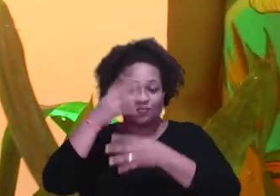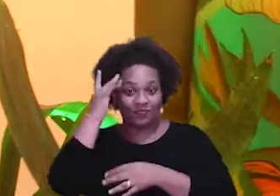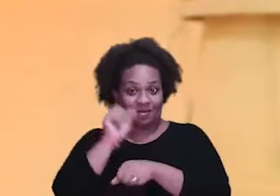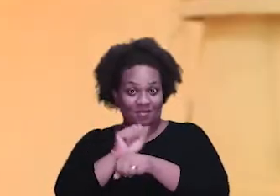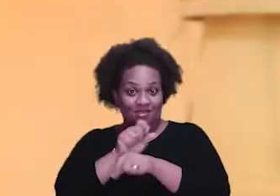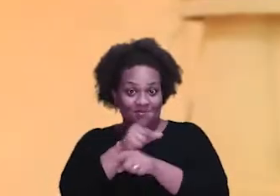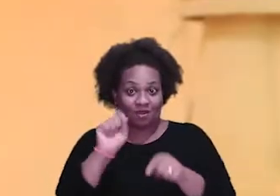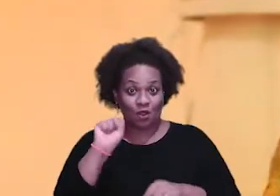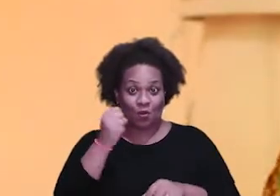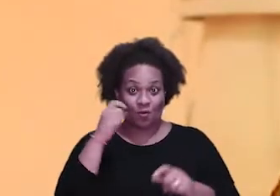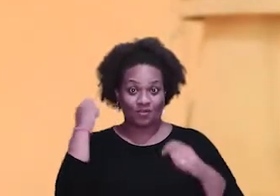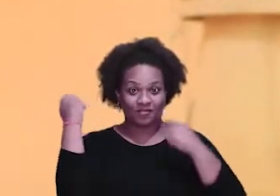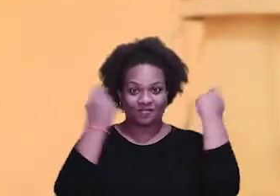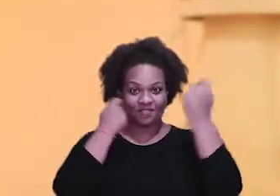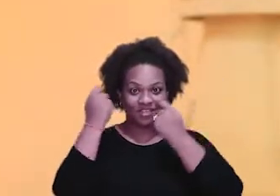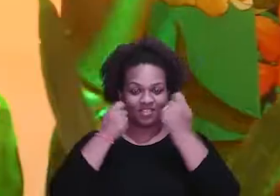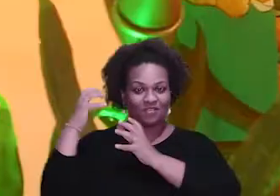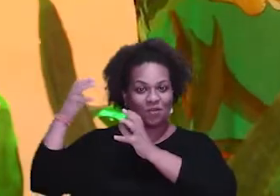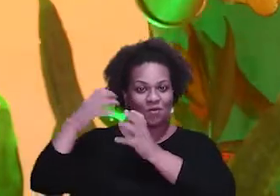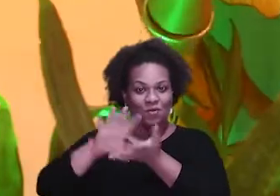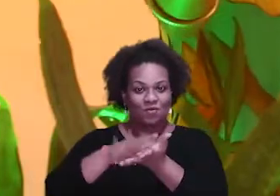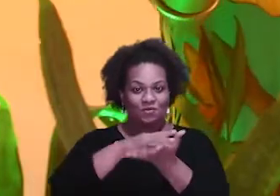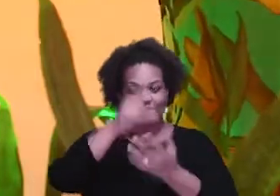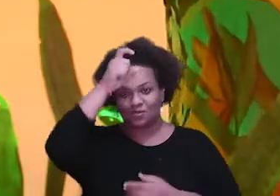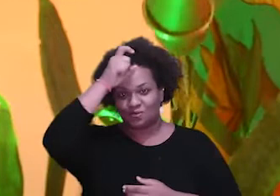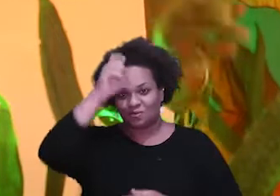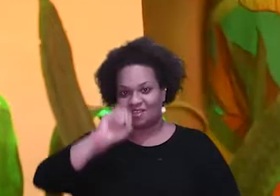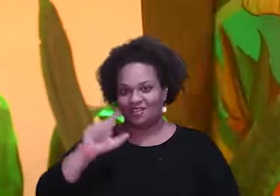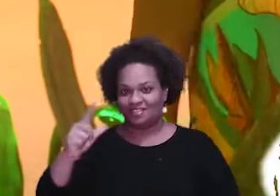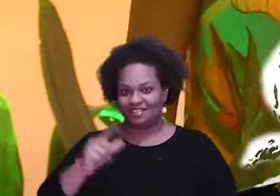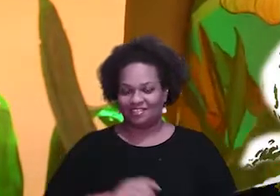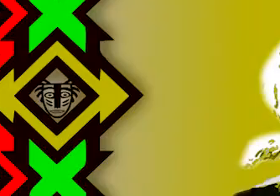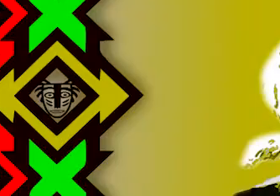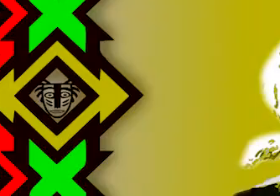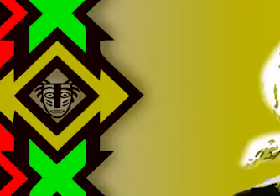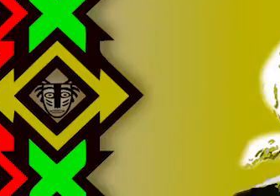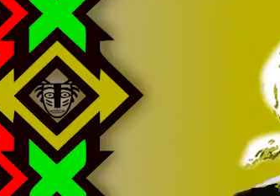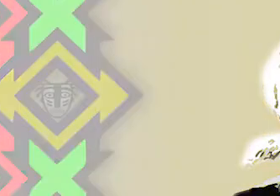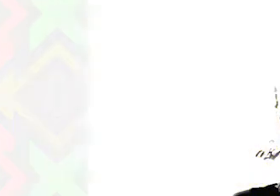compartilhe. Amanhã eu espero todo mundo na 8ª edição do Festival Coco de Roda Zumbi Olinda.